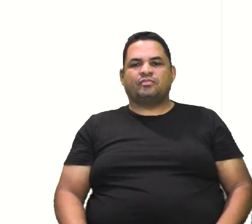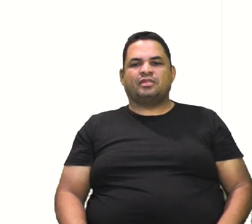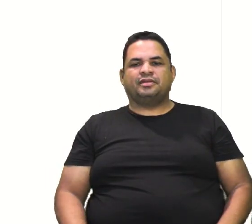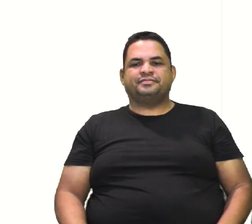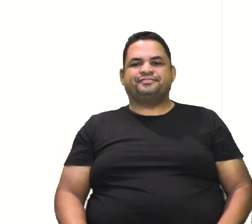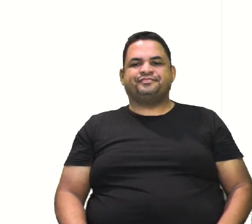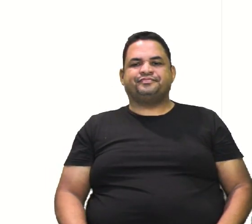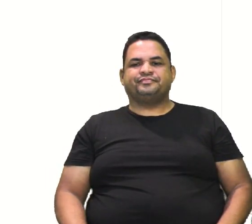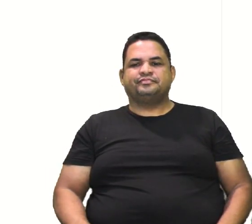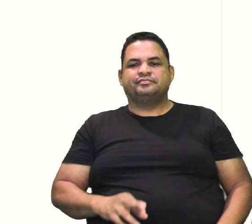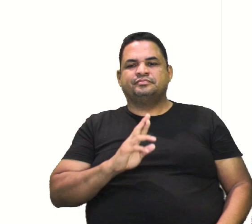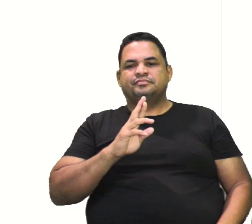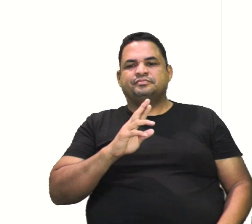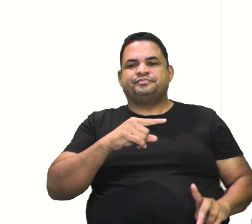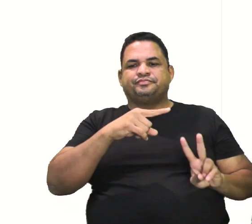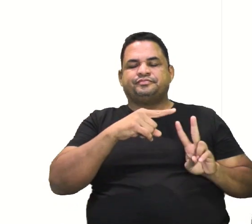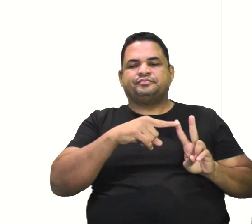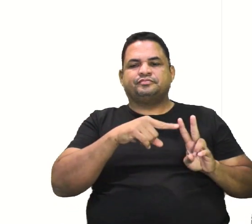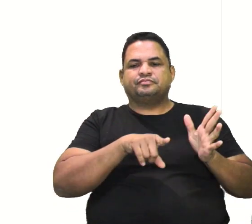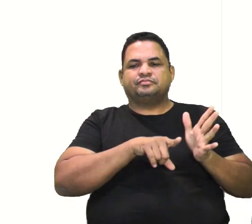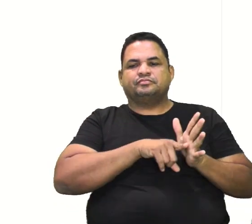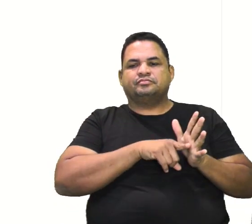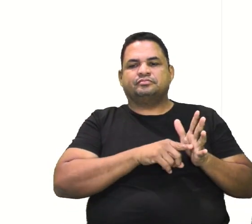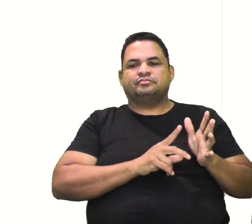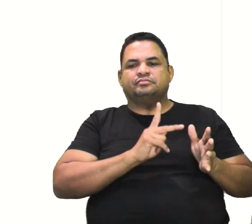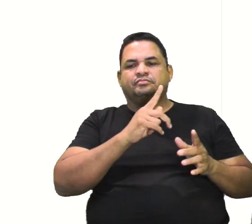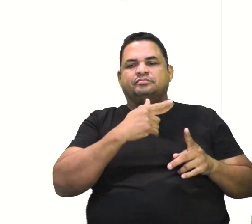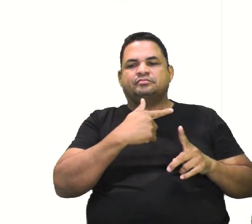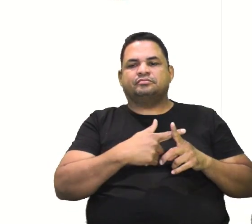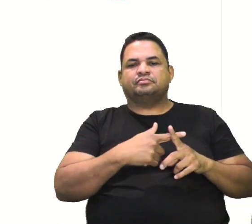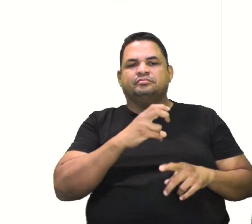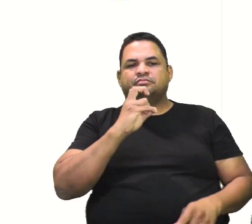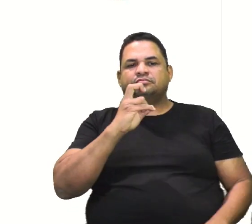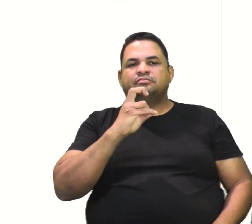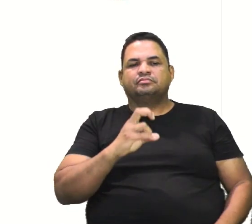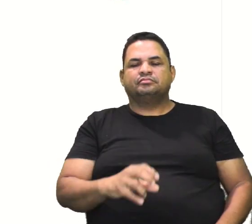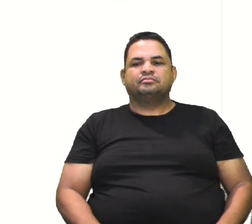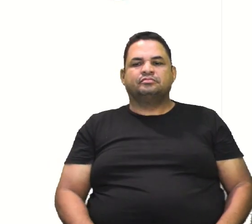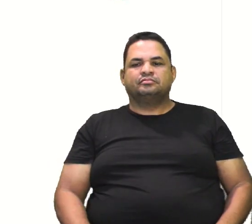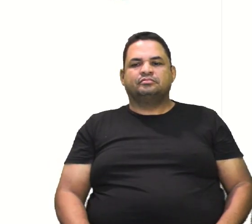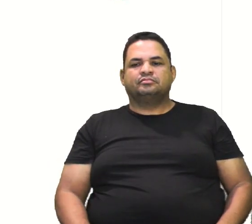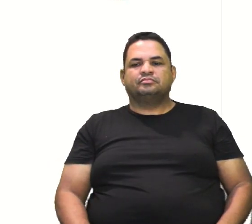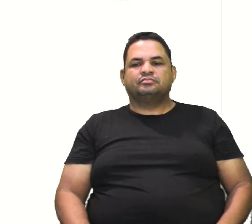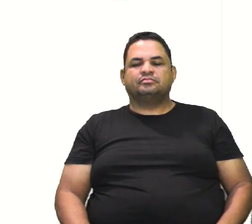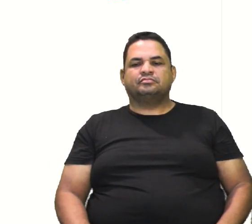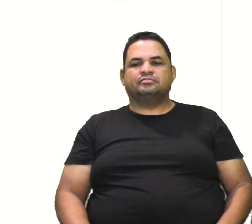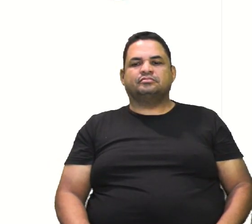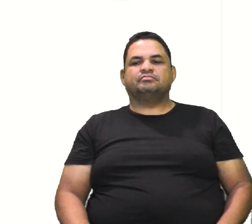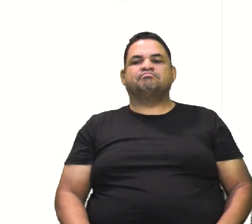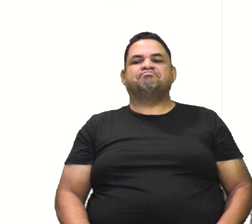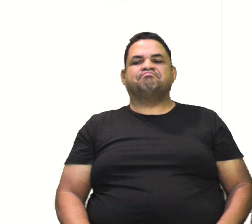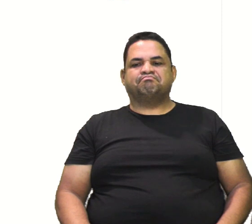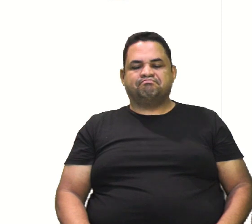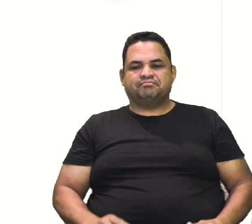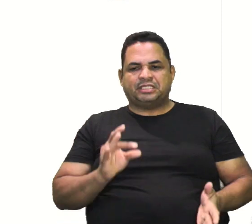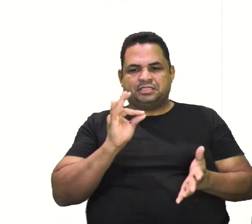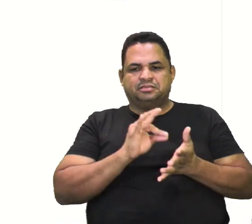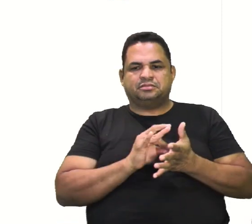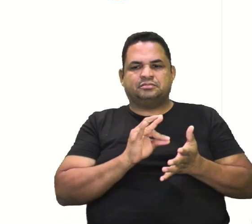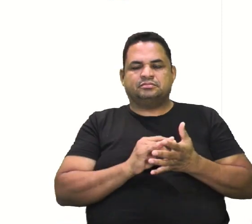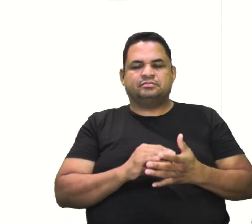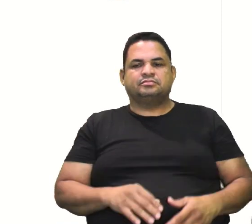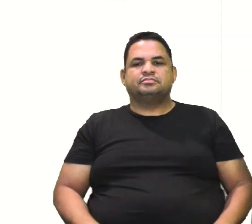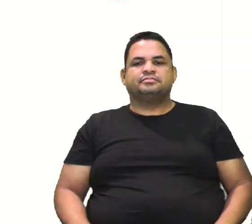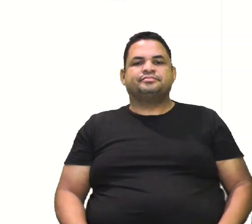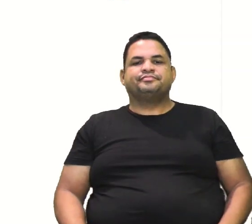Então, o meu raio vai ser a raiz de menos K mais 5. Sério isso? Sério. Seríssimo.